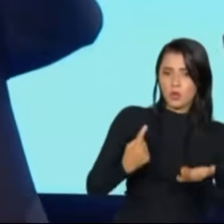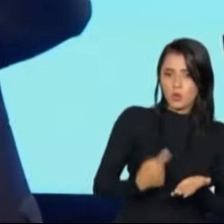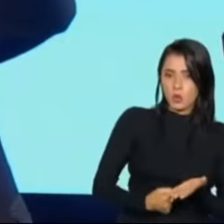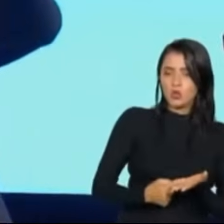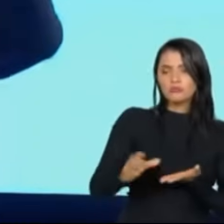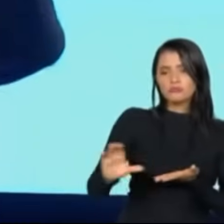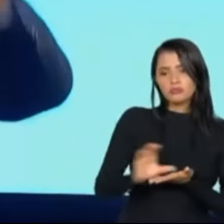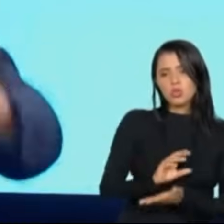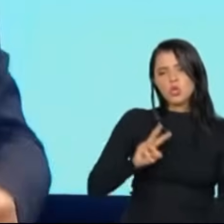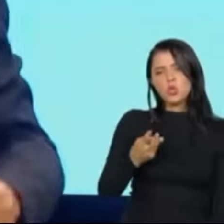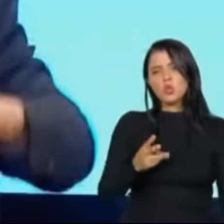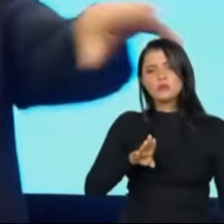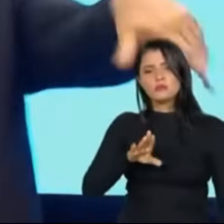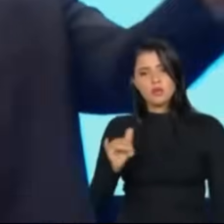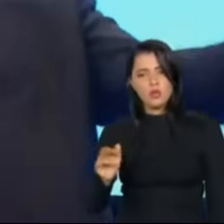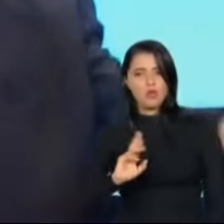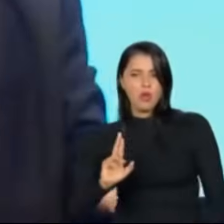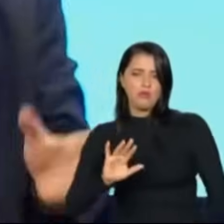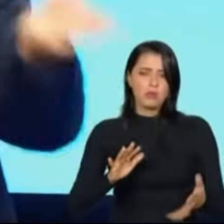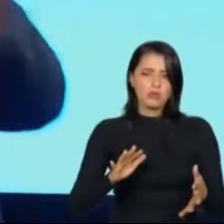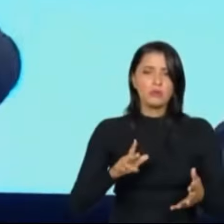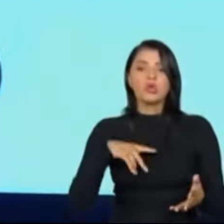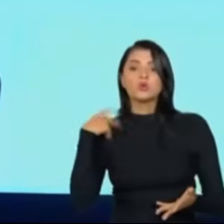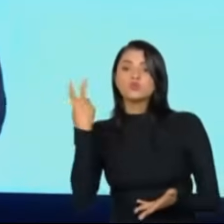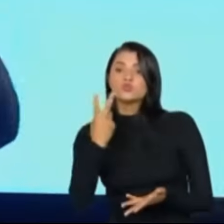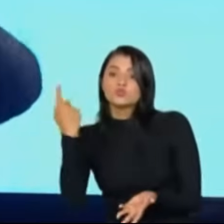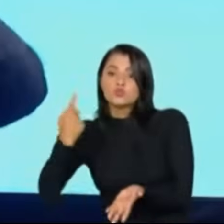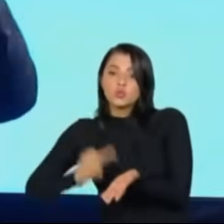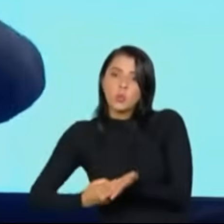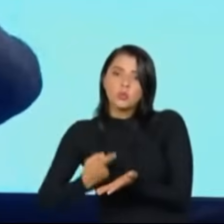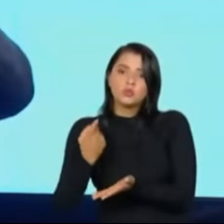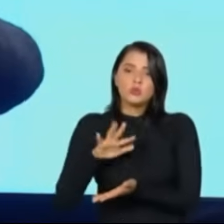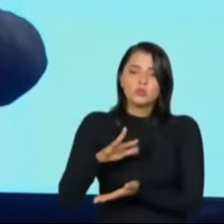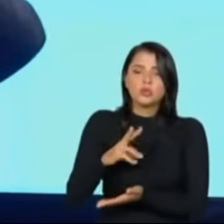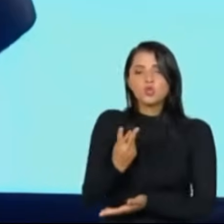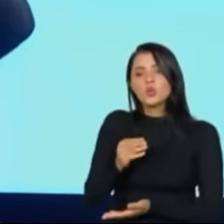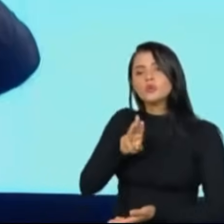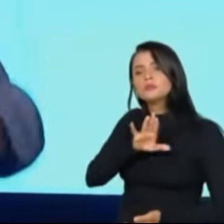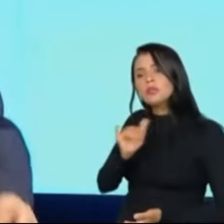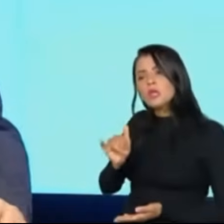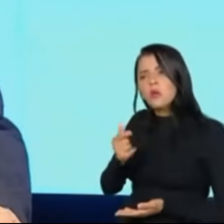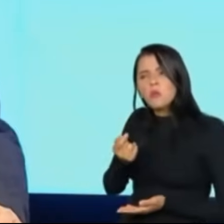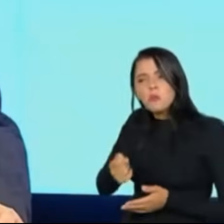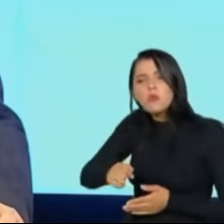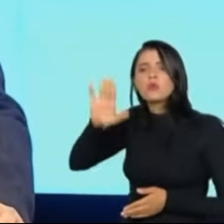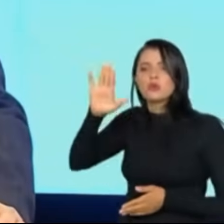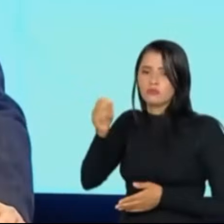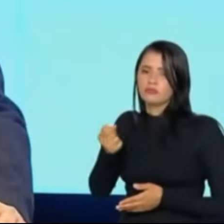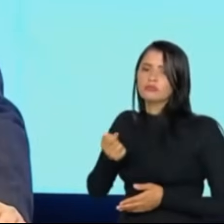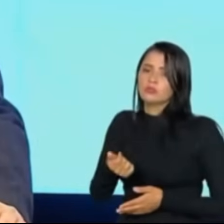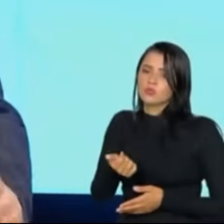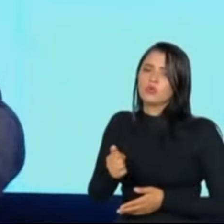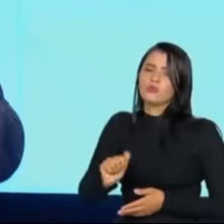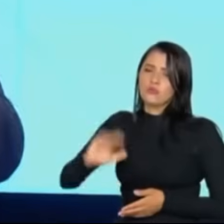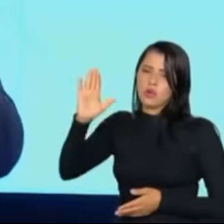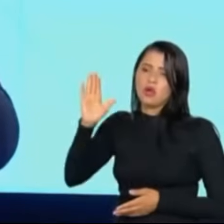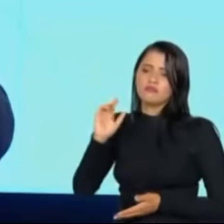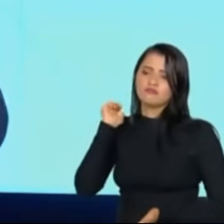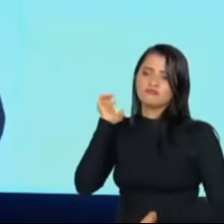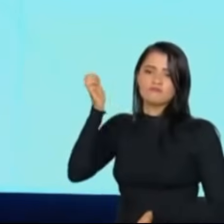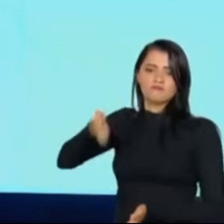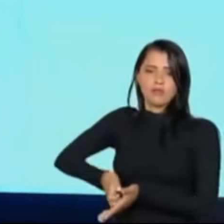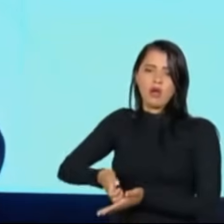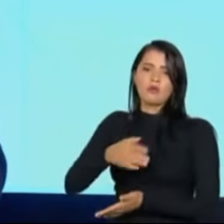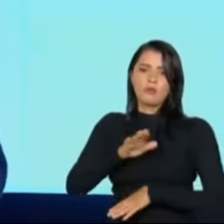menos 2 bilhões de reais. No segundo acordo, mais ou menos 2 bilhões, um pouquinho mais, foram